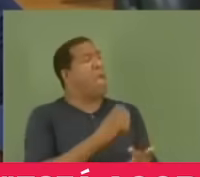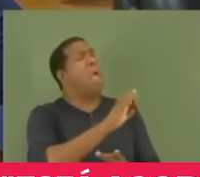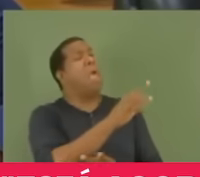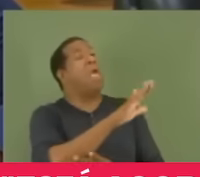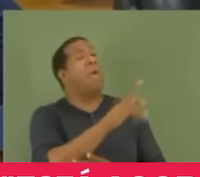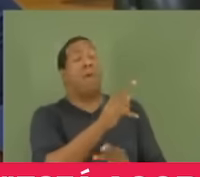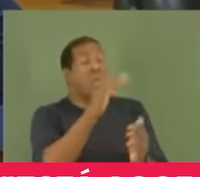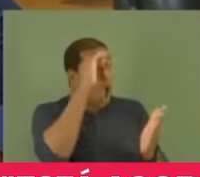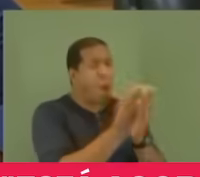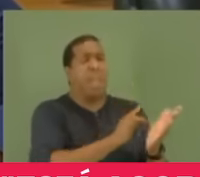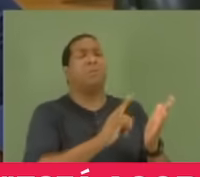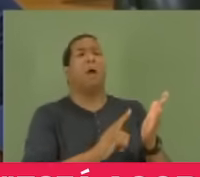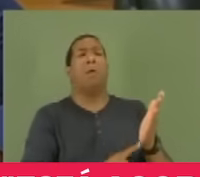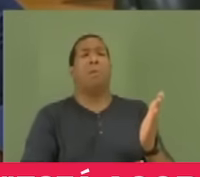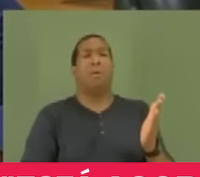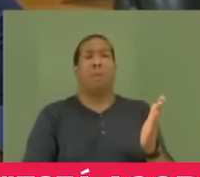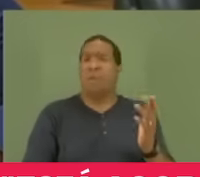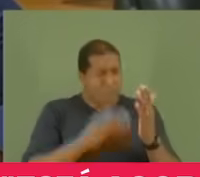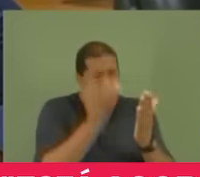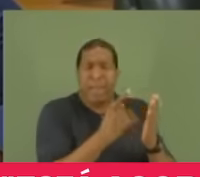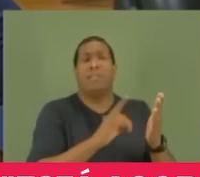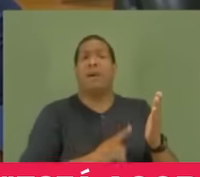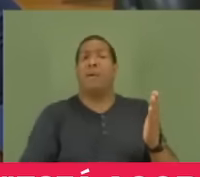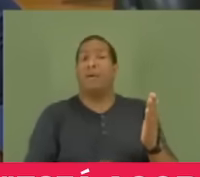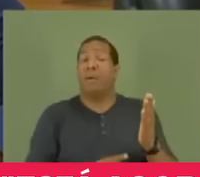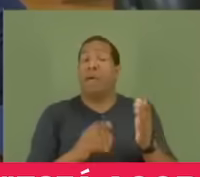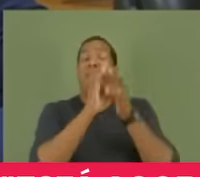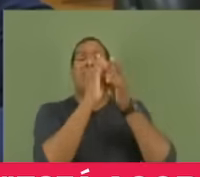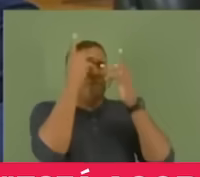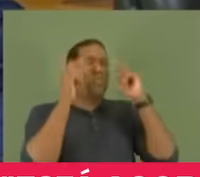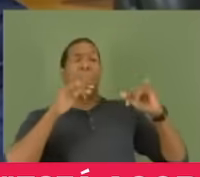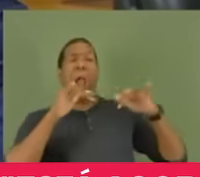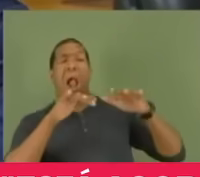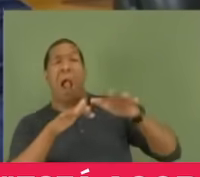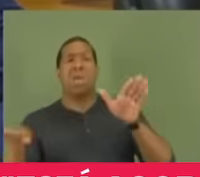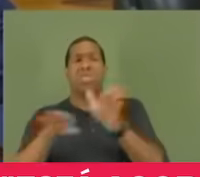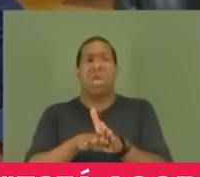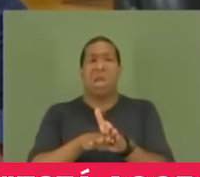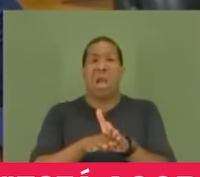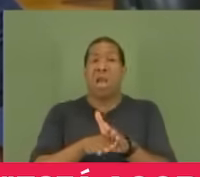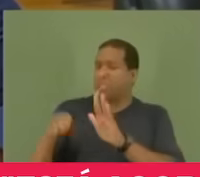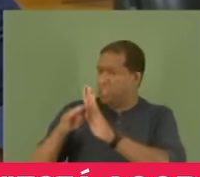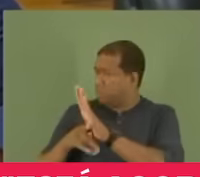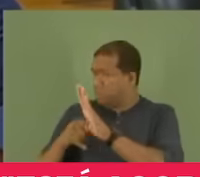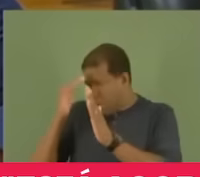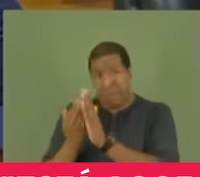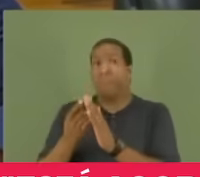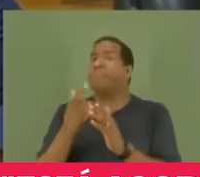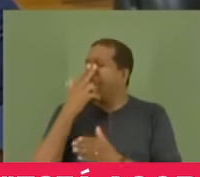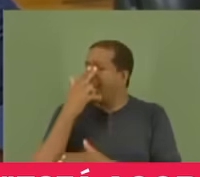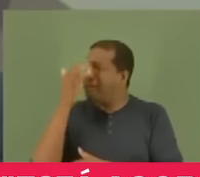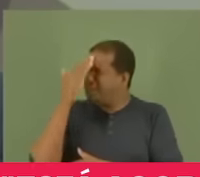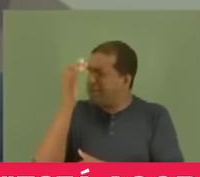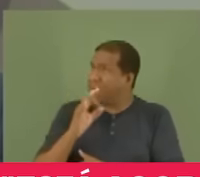não sigam este protocolo, não sigam, deixe o pessoal chegar até lá. Sem esse protocolo, era previsível o que ia acontecer,